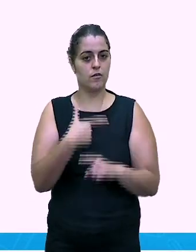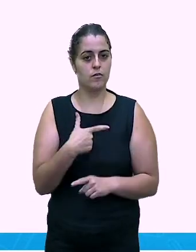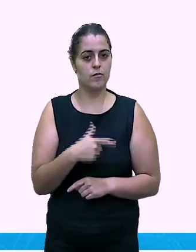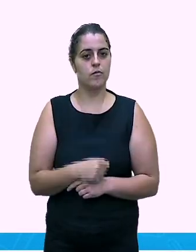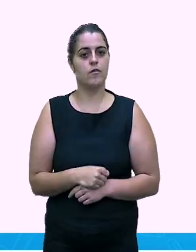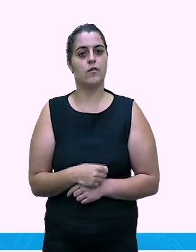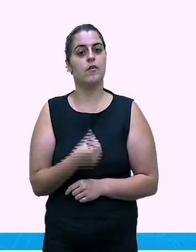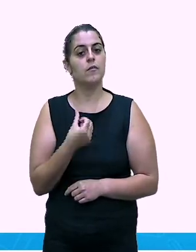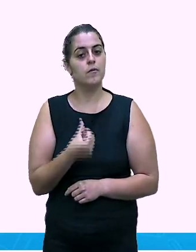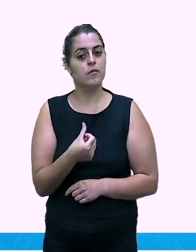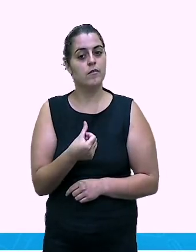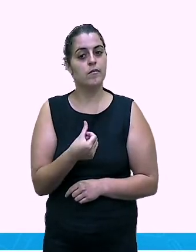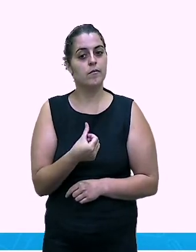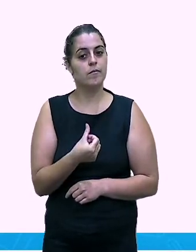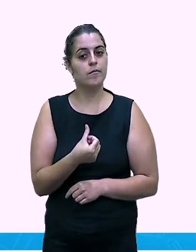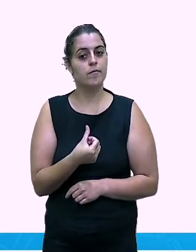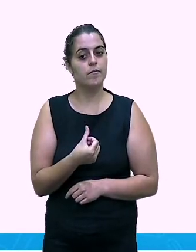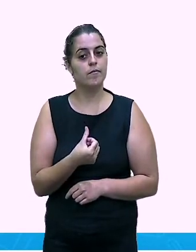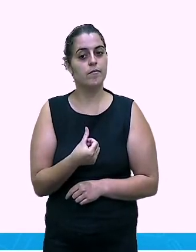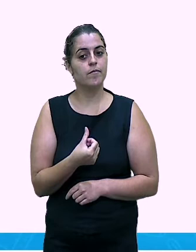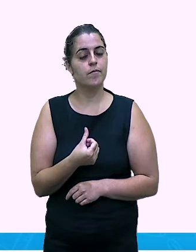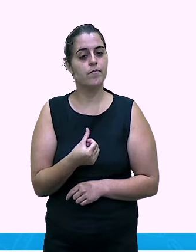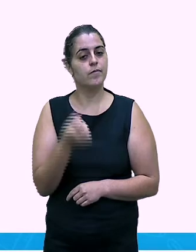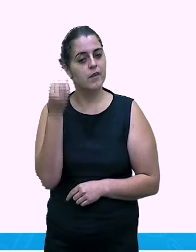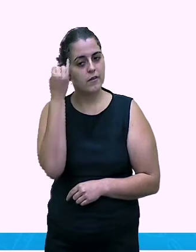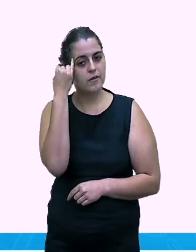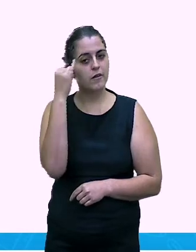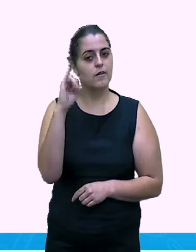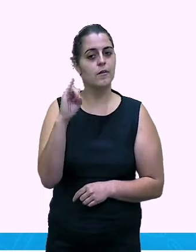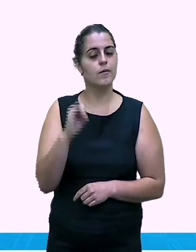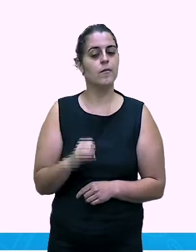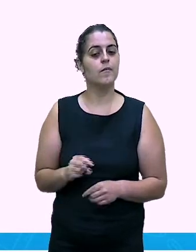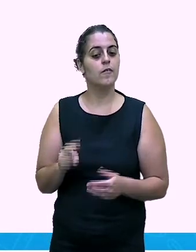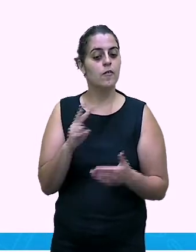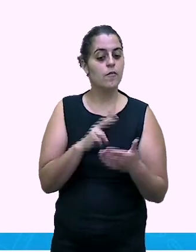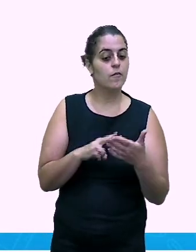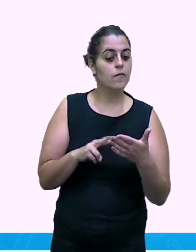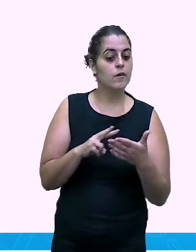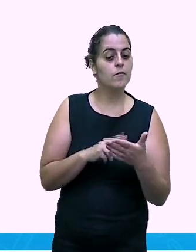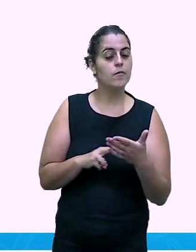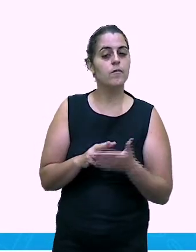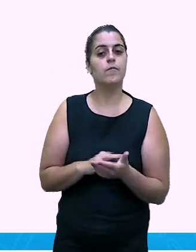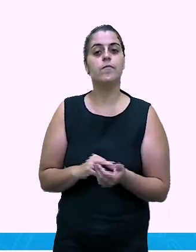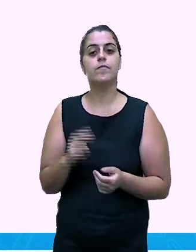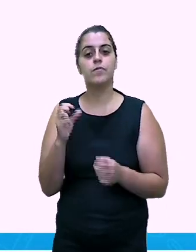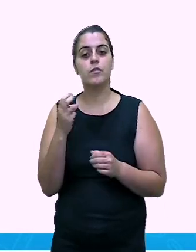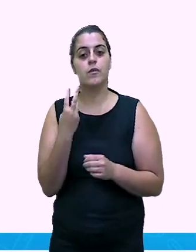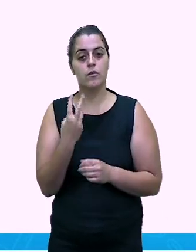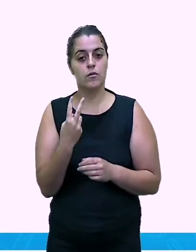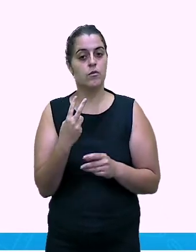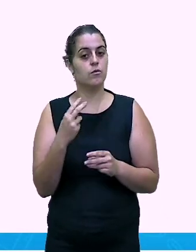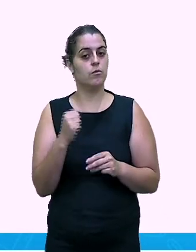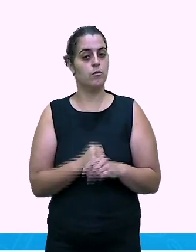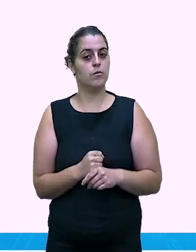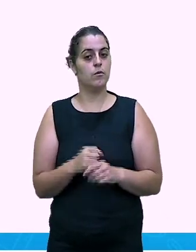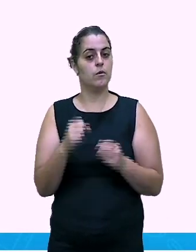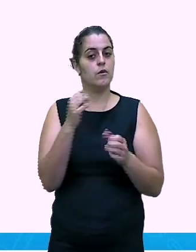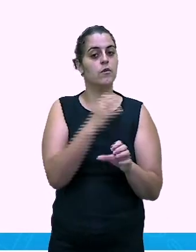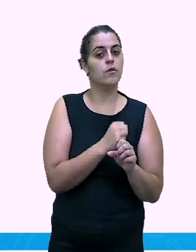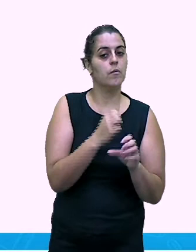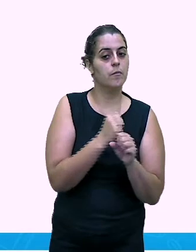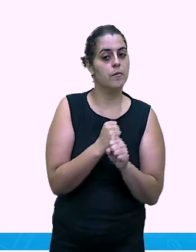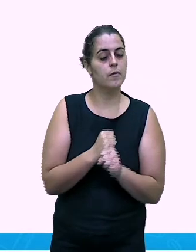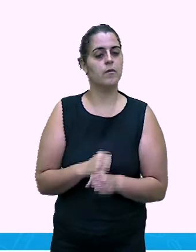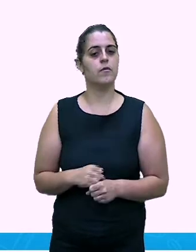nós temos 6. Então, essa é a ideia de analisar junto as duas operações. Então,